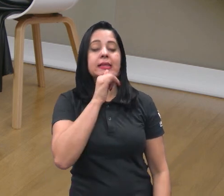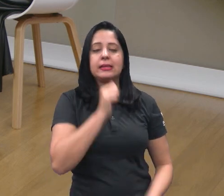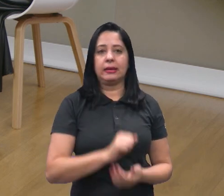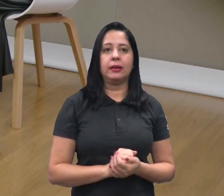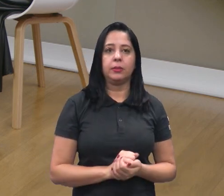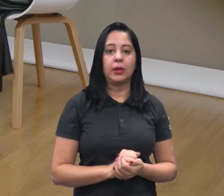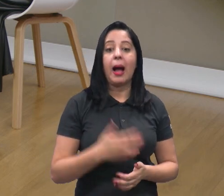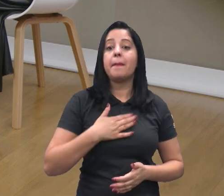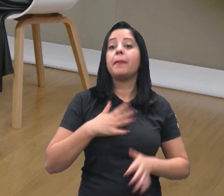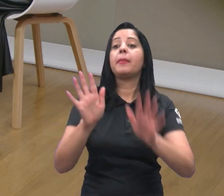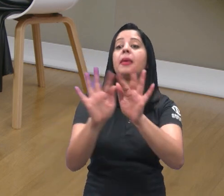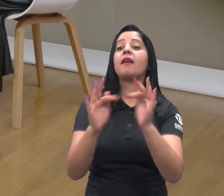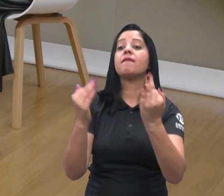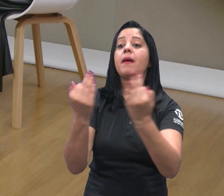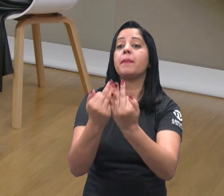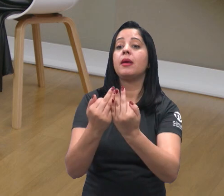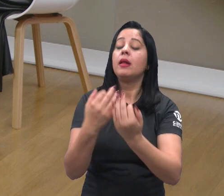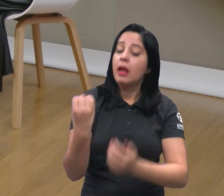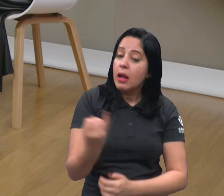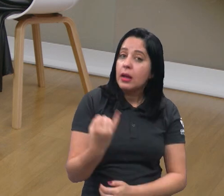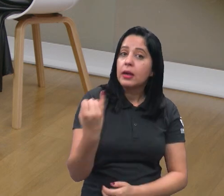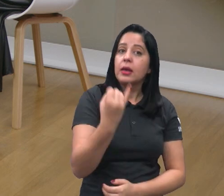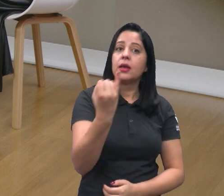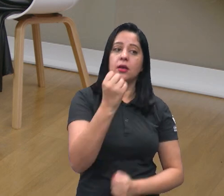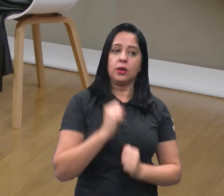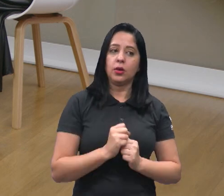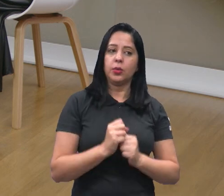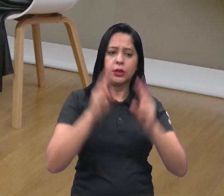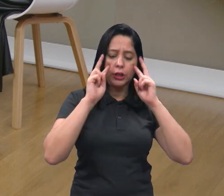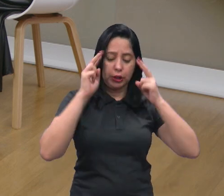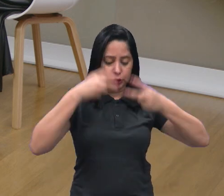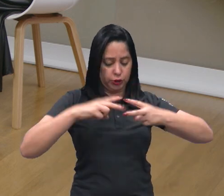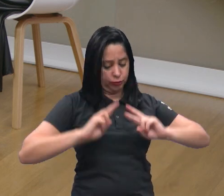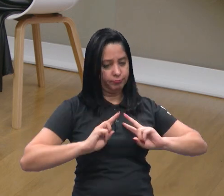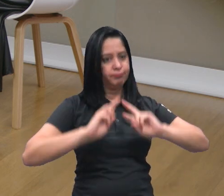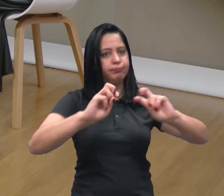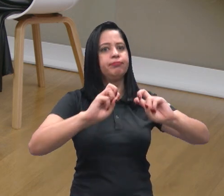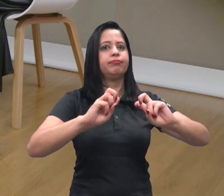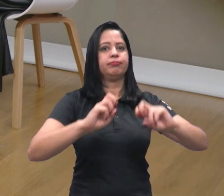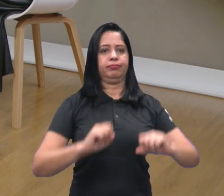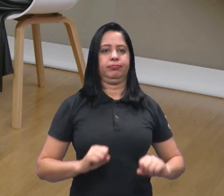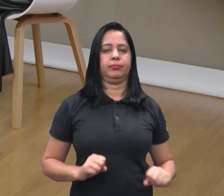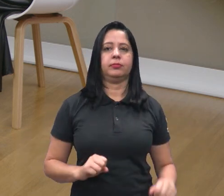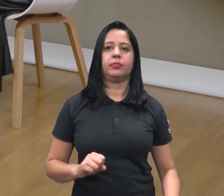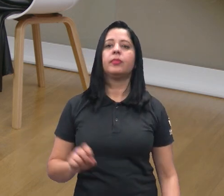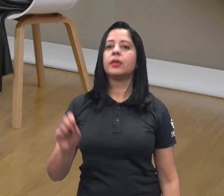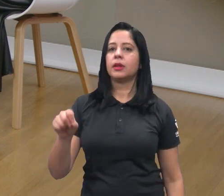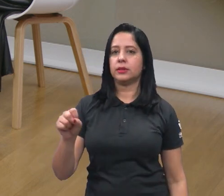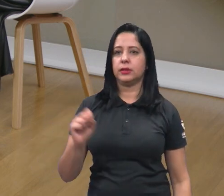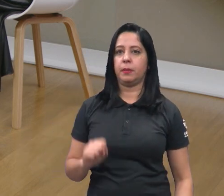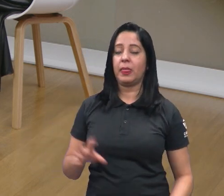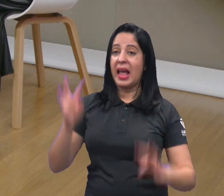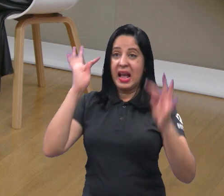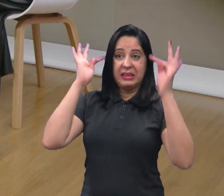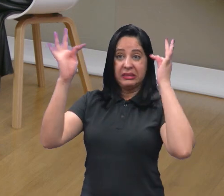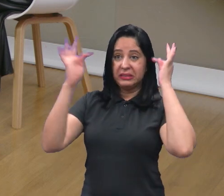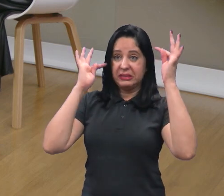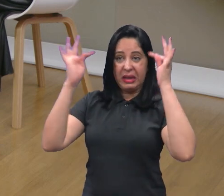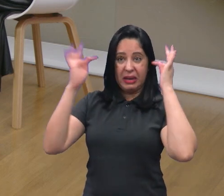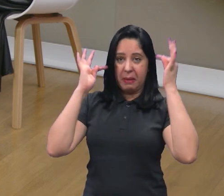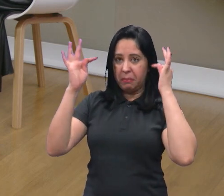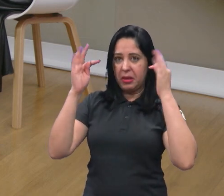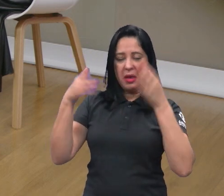família inteira buscar ajuda, porque todo mundo aqui precisa melhorar essa questão do autoconhecimento. Isso. A terapia, ela não tem